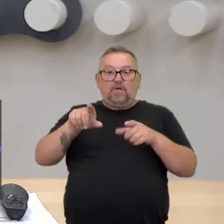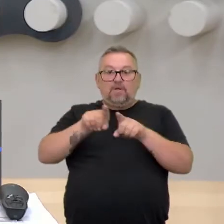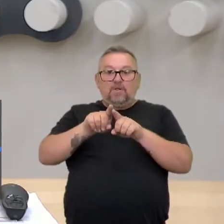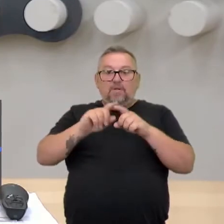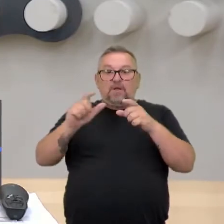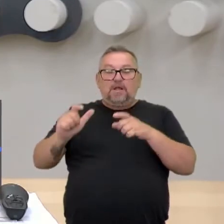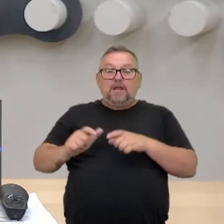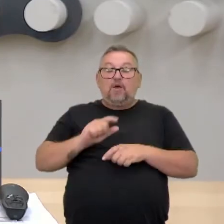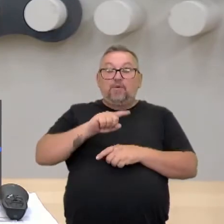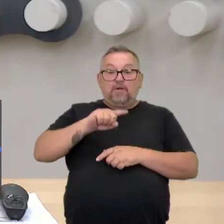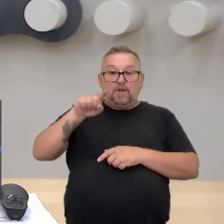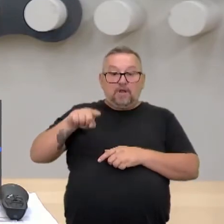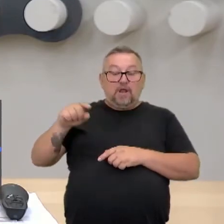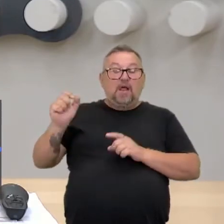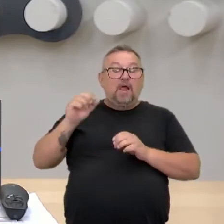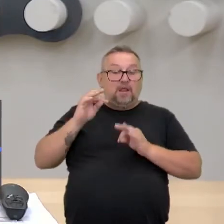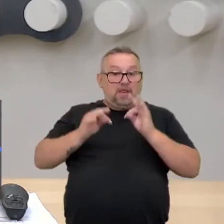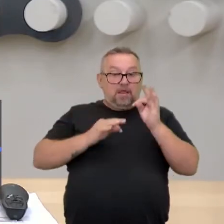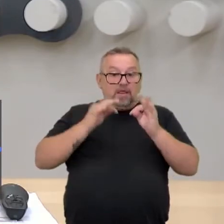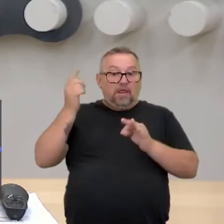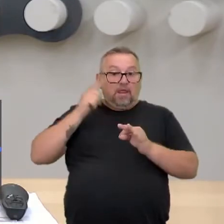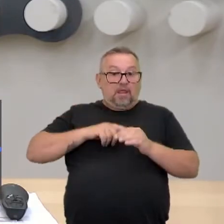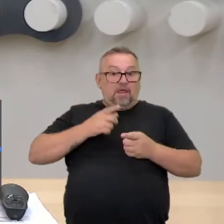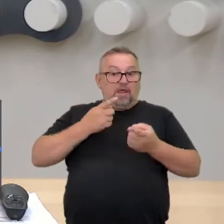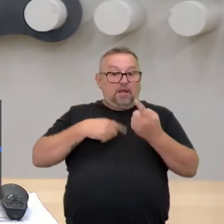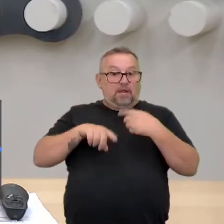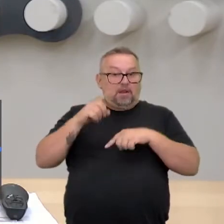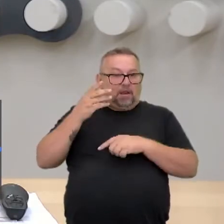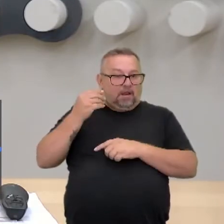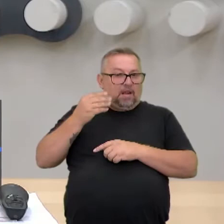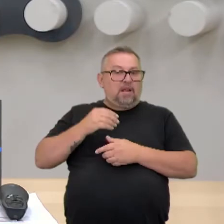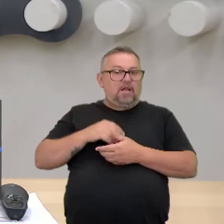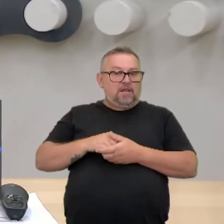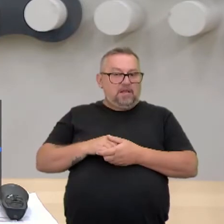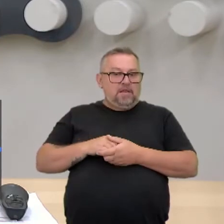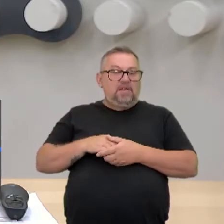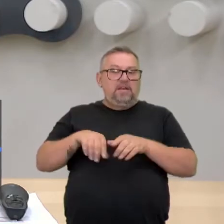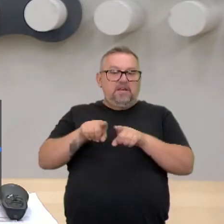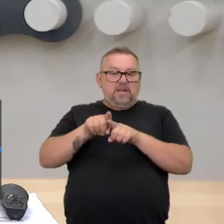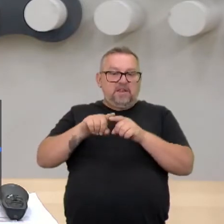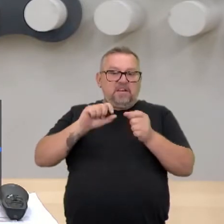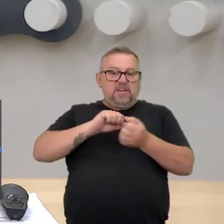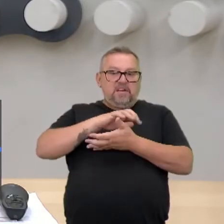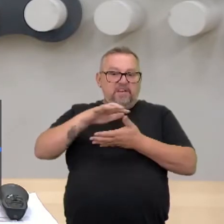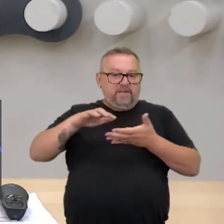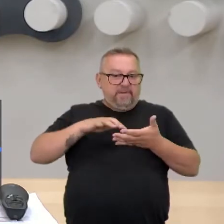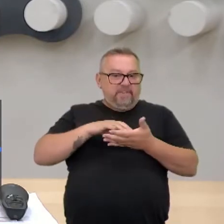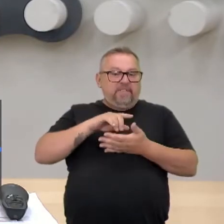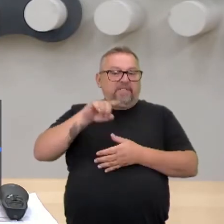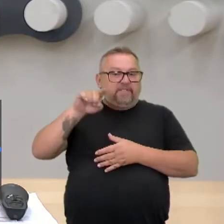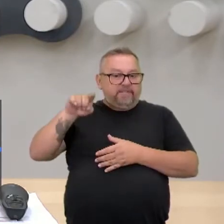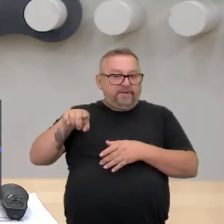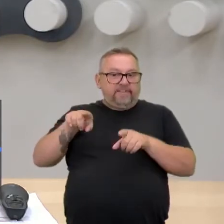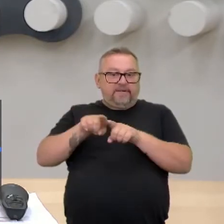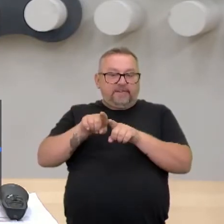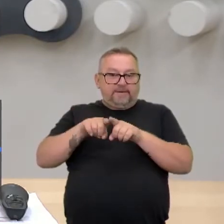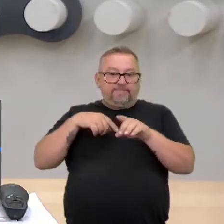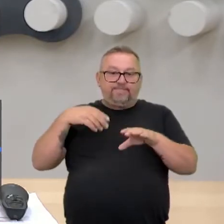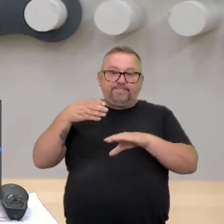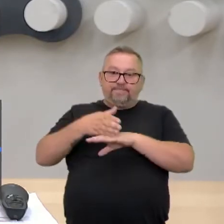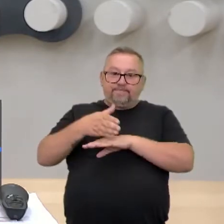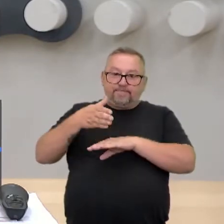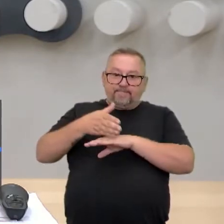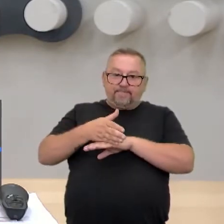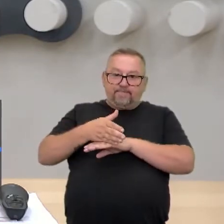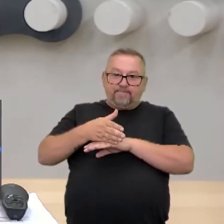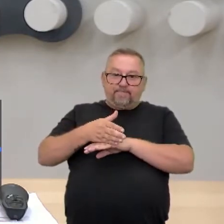Campos científicos e técnicos também evoluíram muito durante a revolução científica e como exemplo a gente pode citar